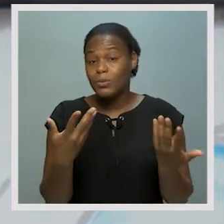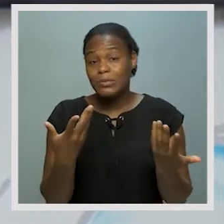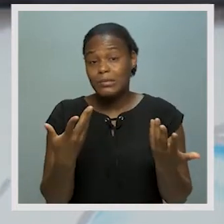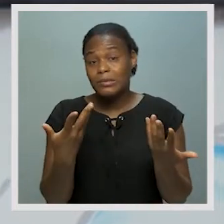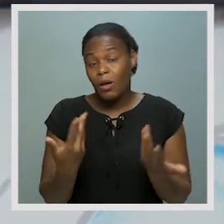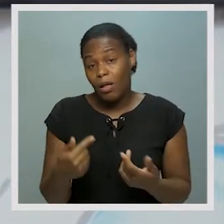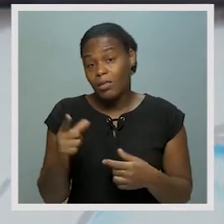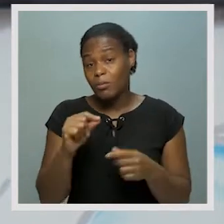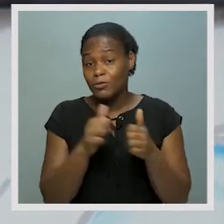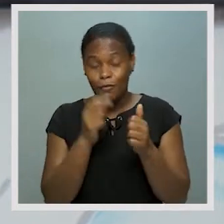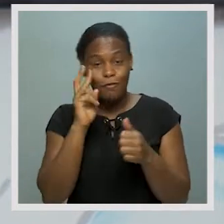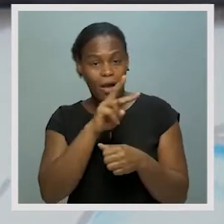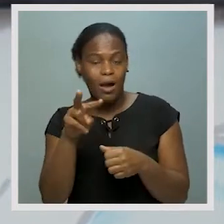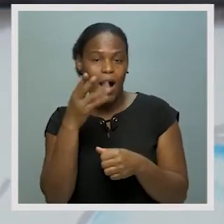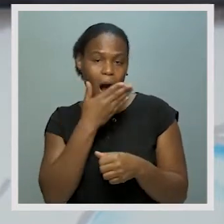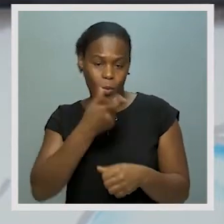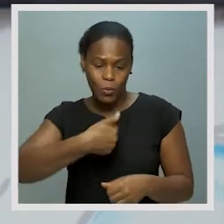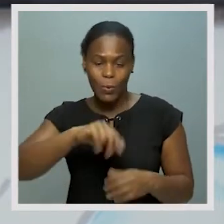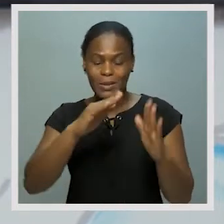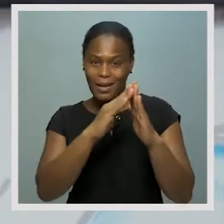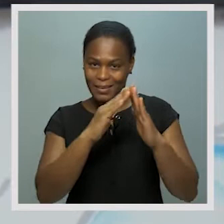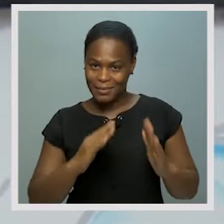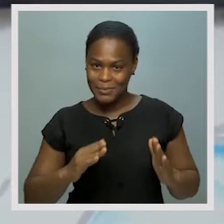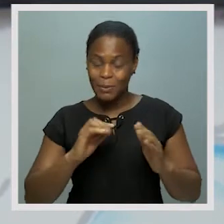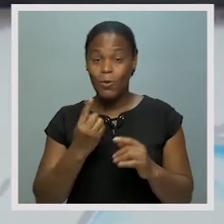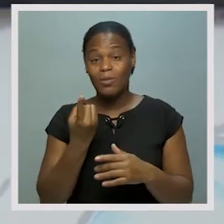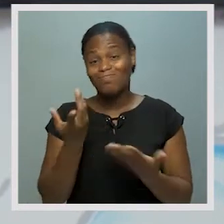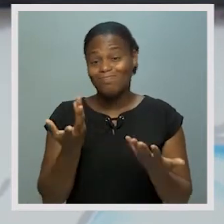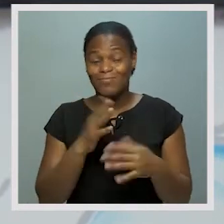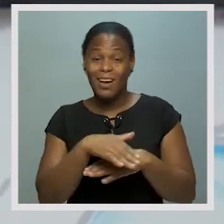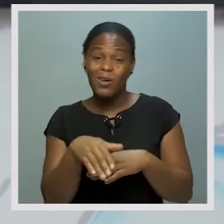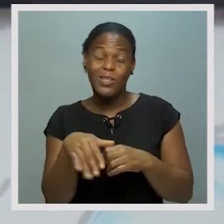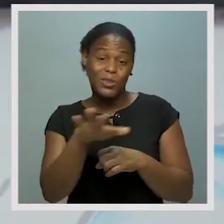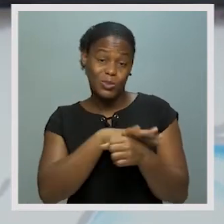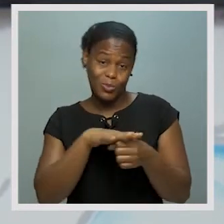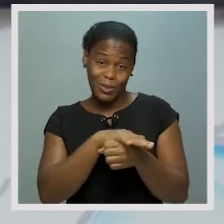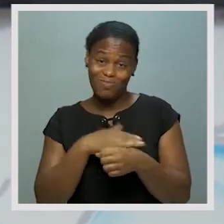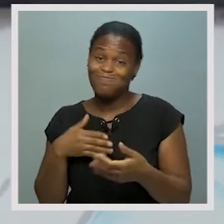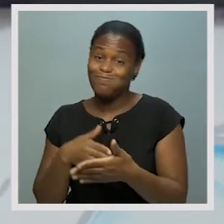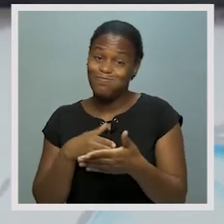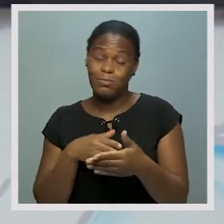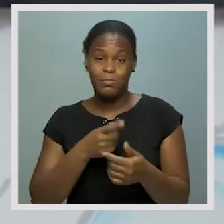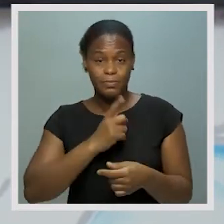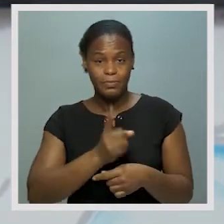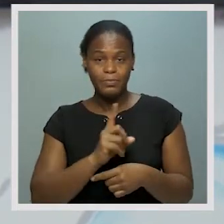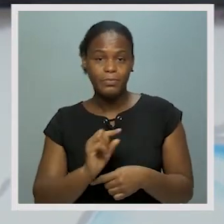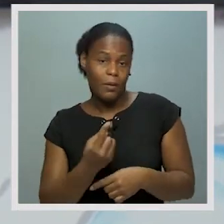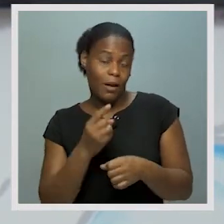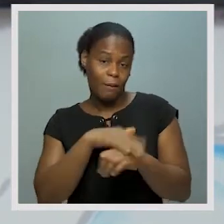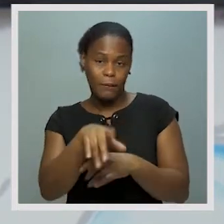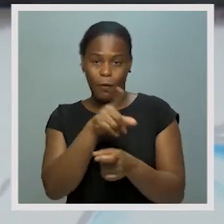momento, assistam também connosco a esta aula em casa por conta do estado de contingência imposto